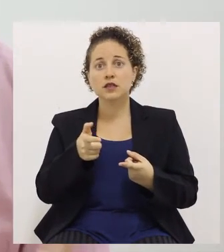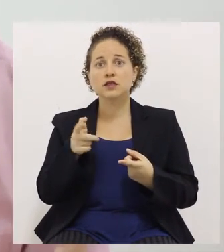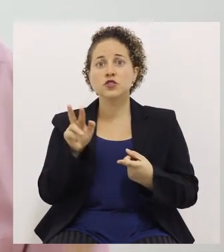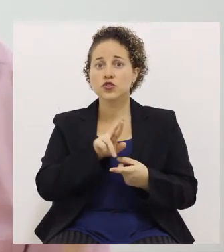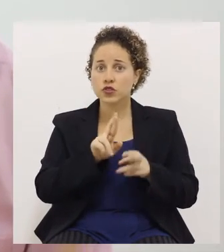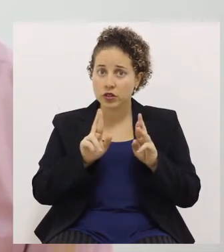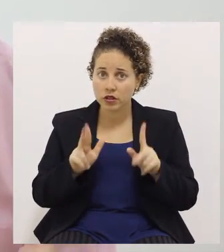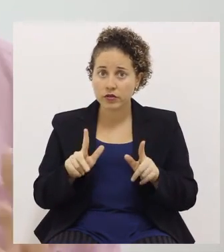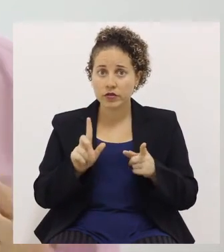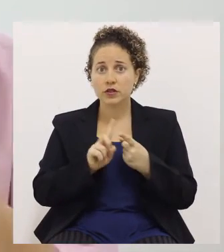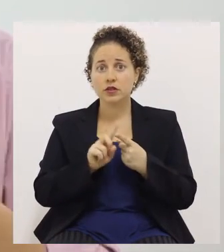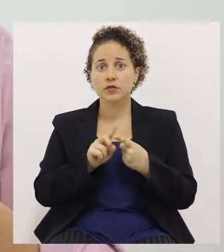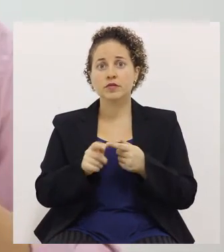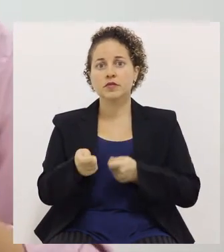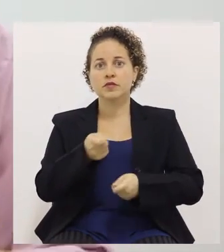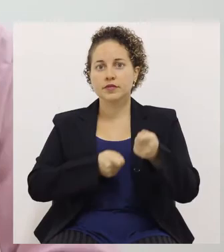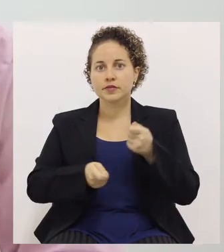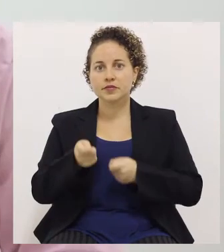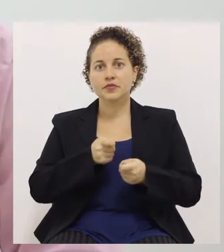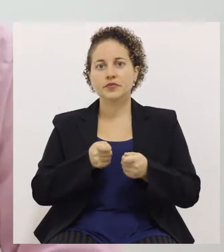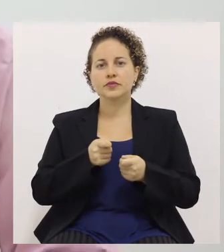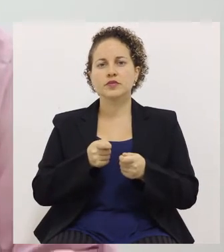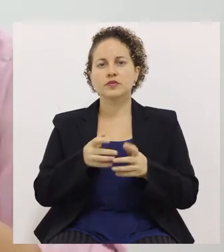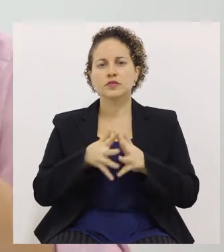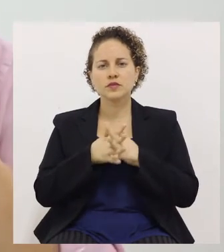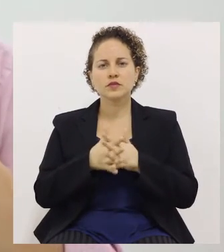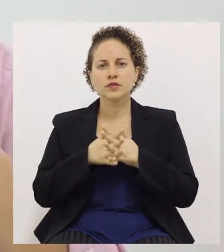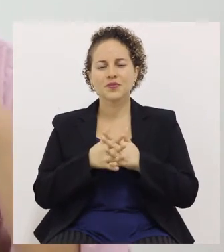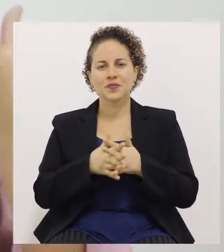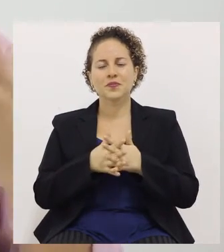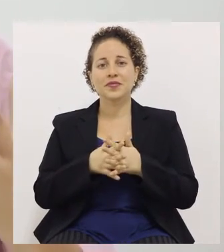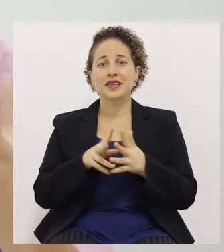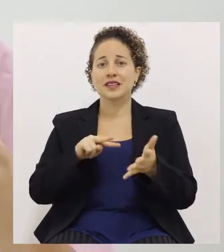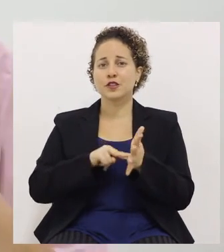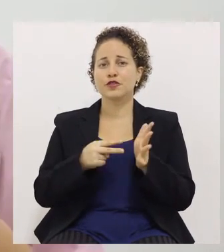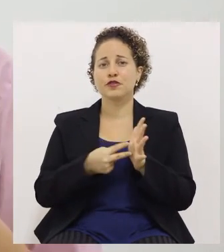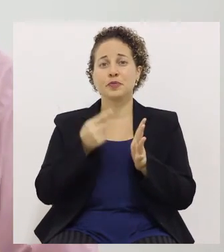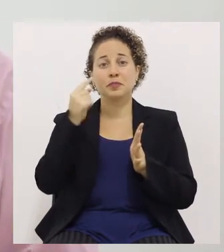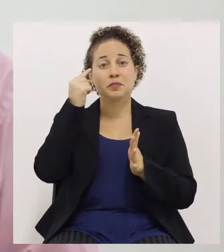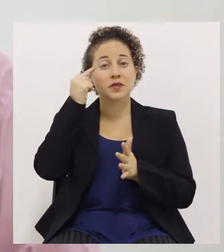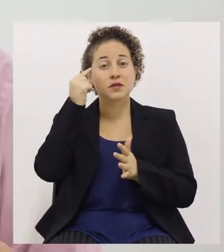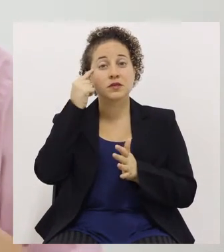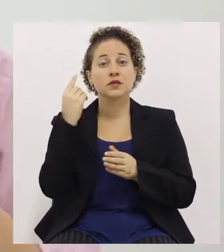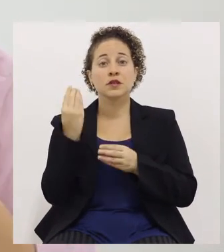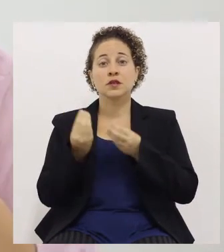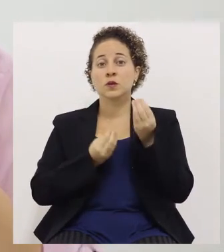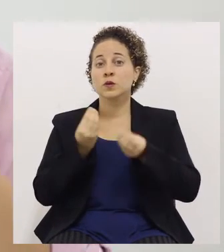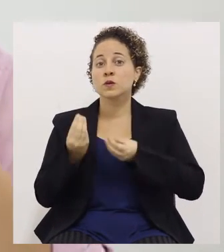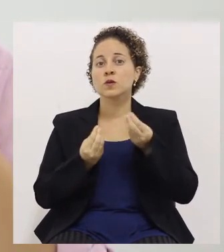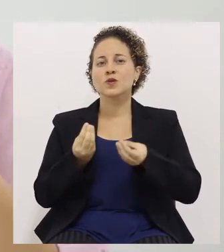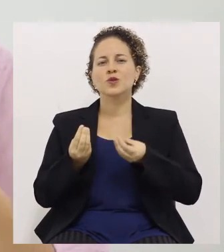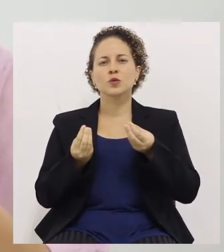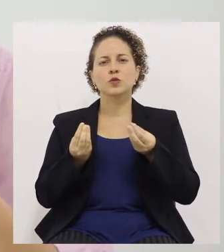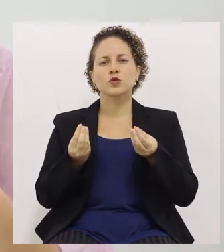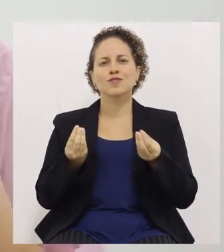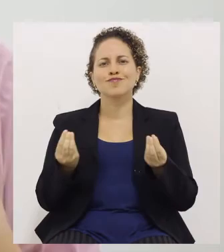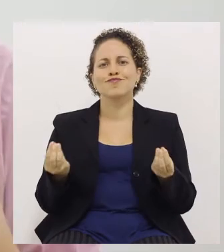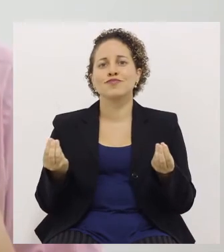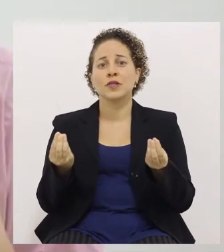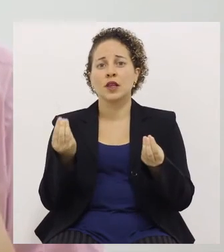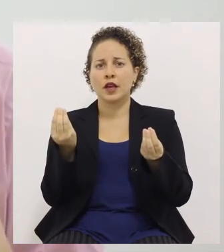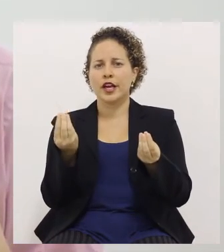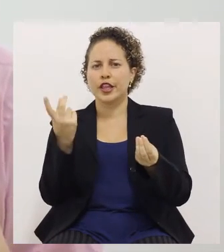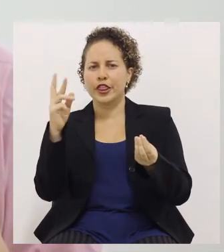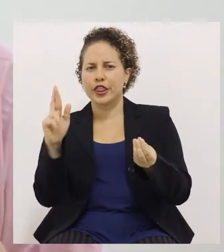deles são diferentes. Administrar conflito nas empresas implica em pensar de que modo a gente pode fazer para